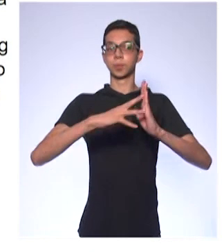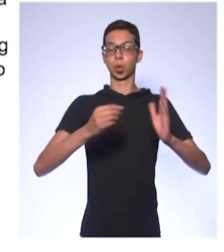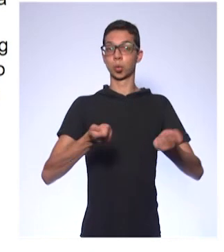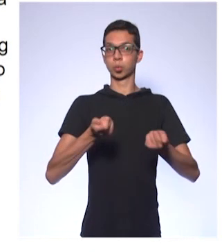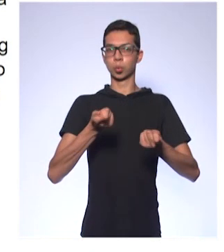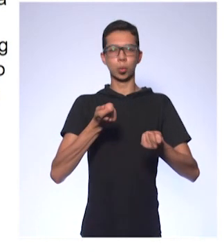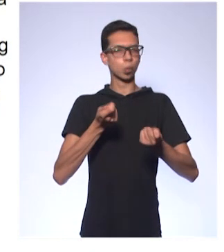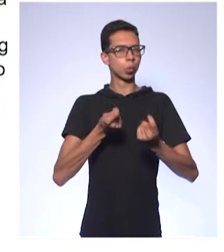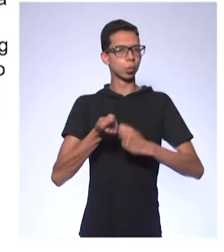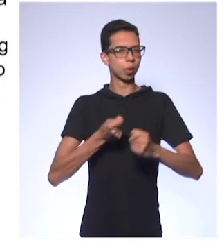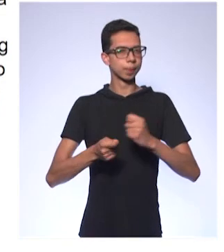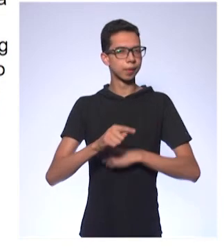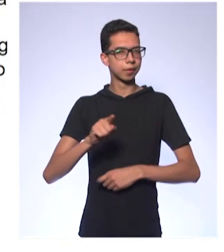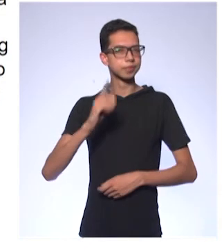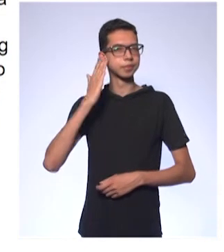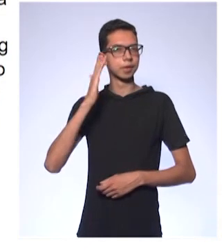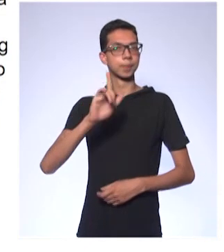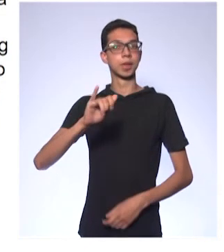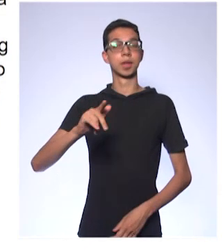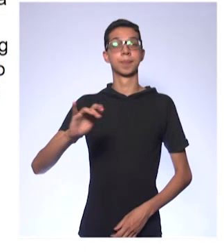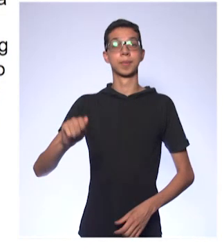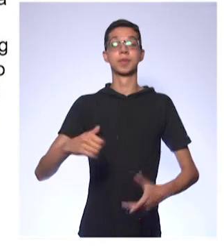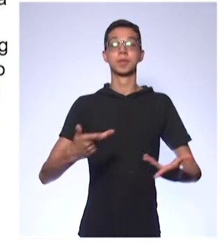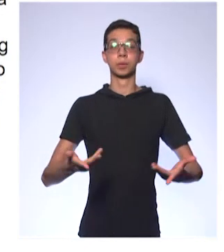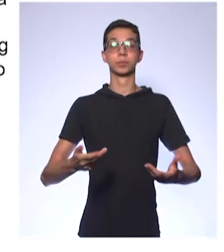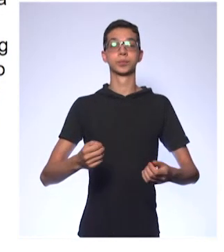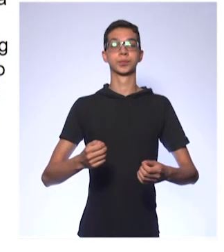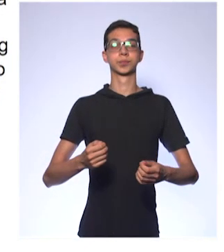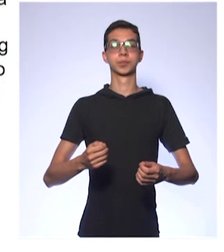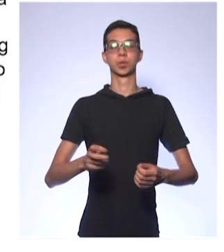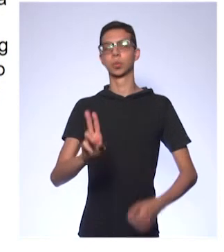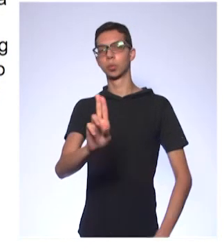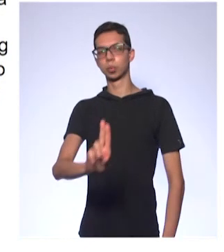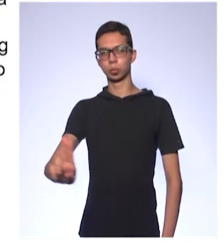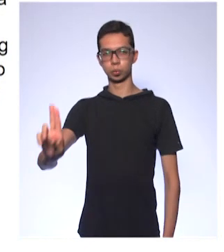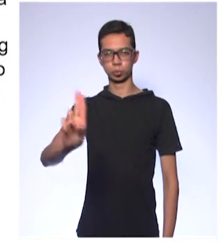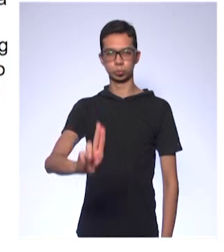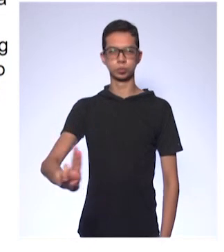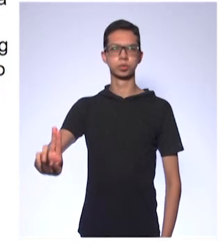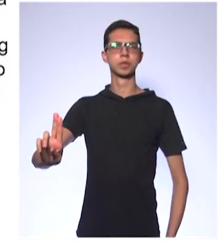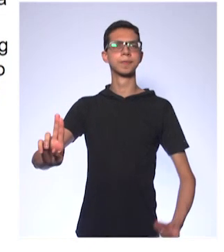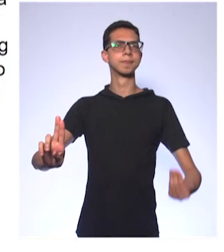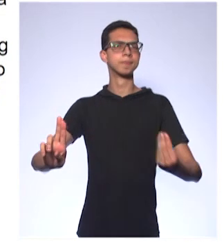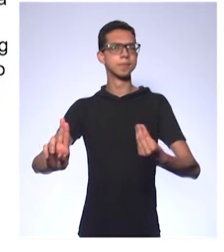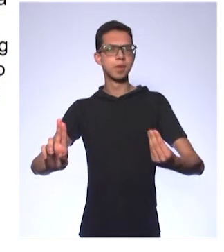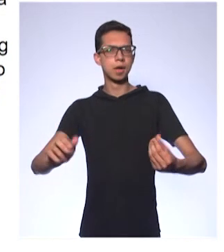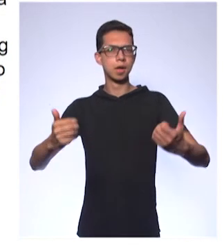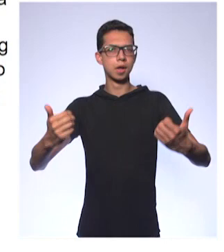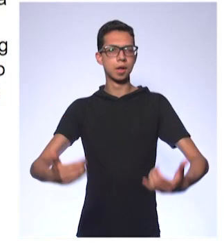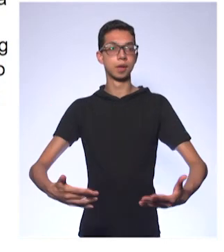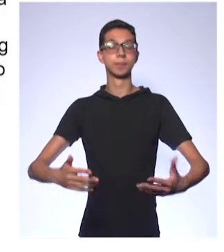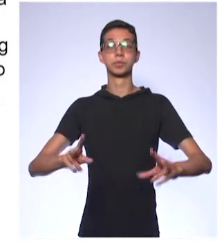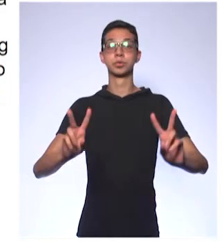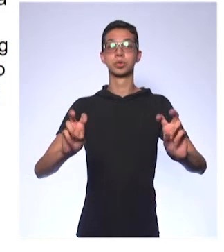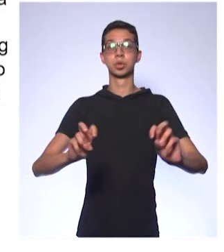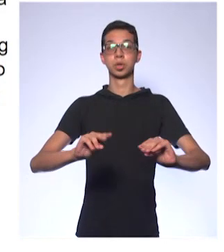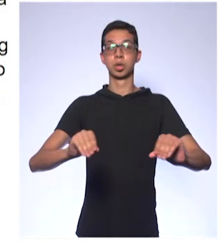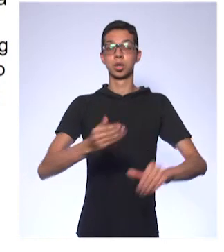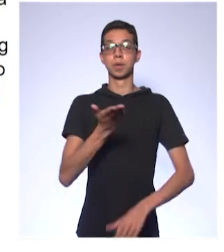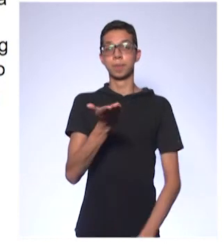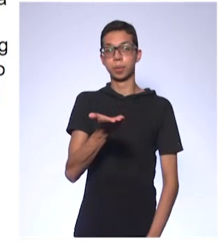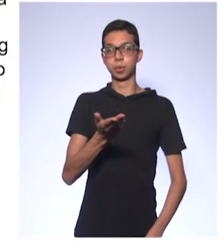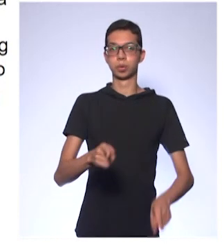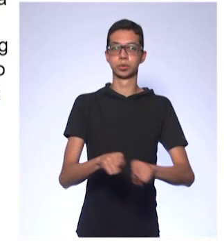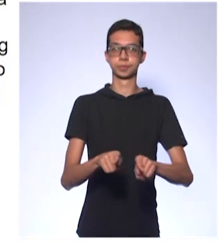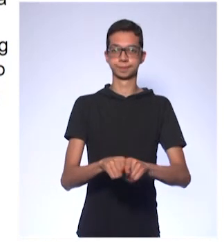Ese último término, además, lo utiliza tanto para referirse al polvo, ao pó, tanto para referir-se ao